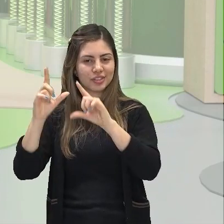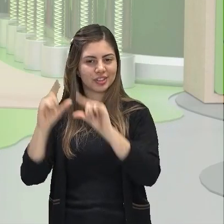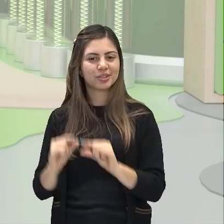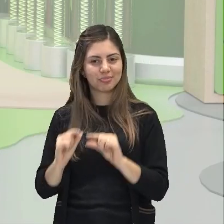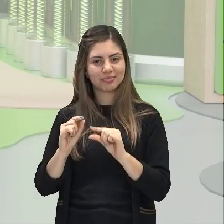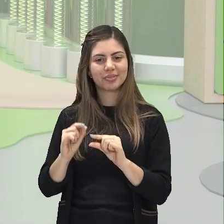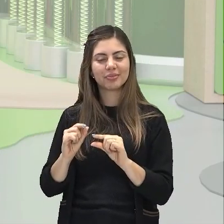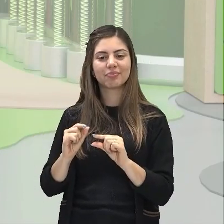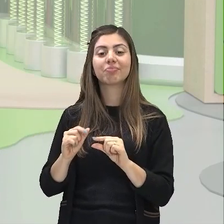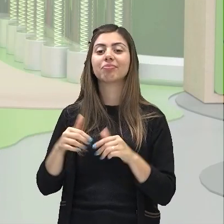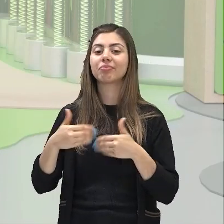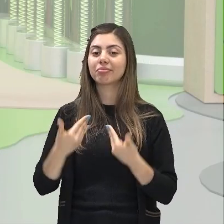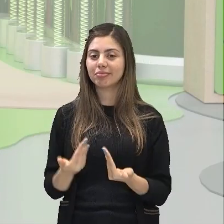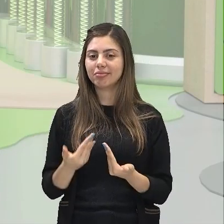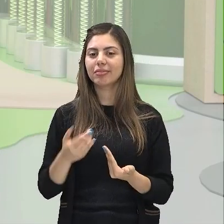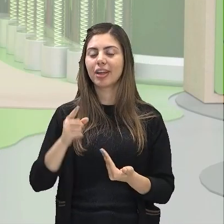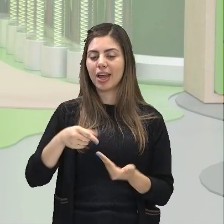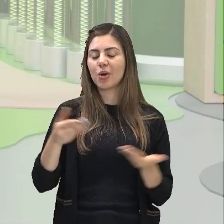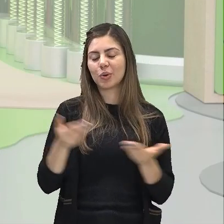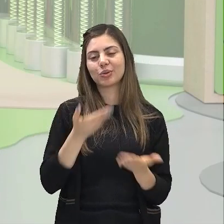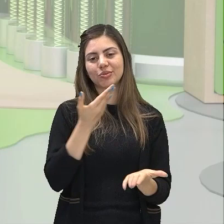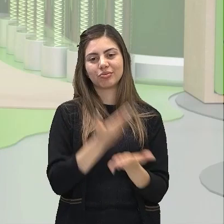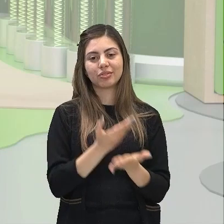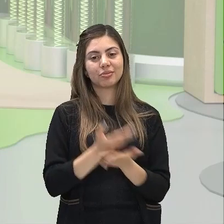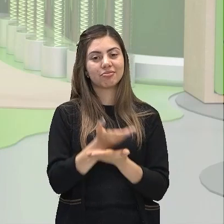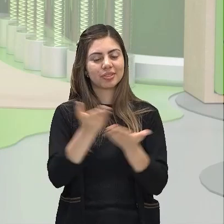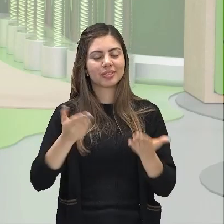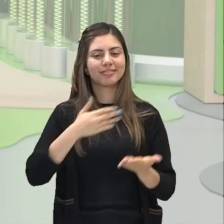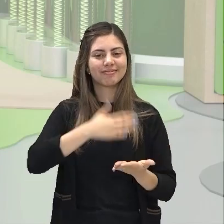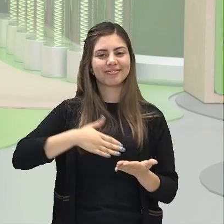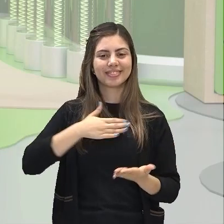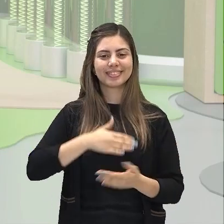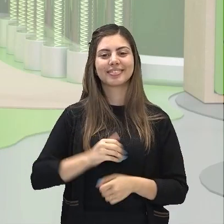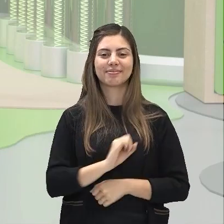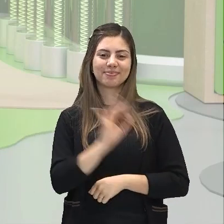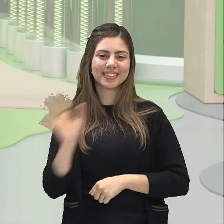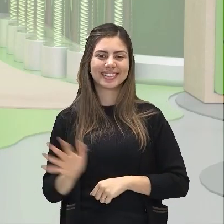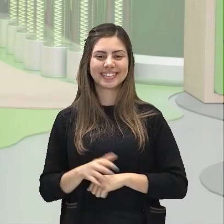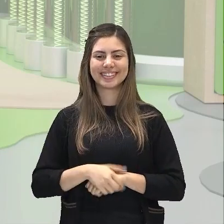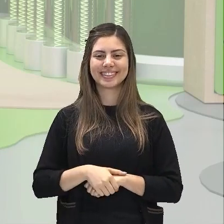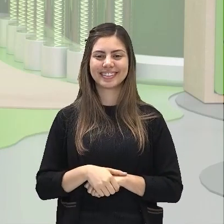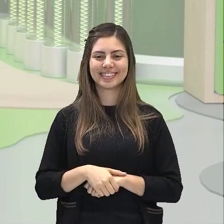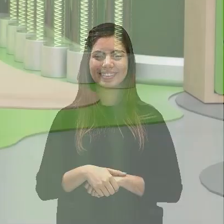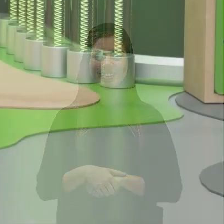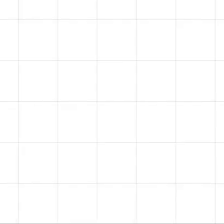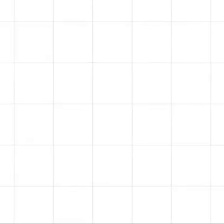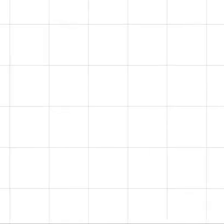forma consciente, né? Essa aí foi a nossa aula. Espero que vocês tenham curtido e a gente se vê na próxima.